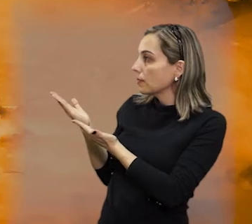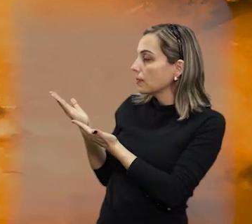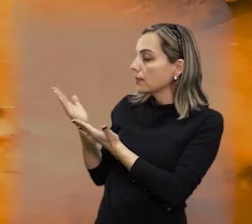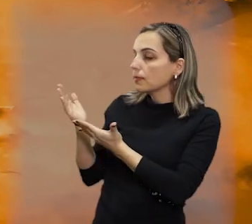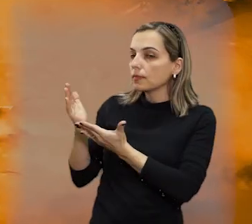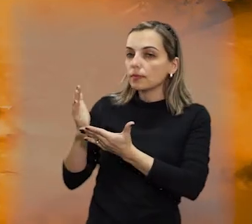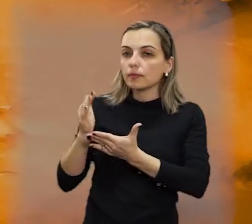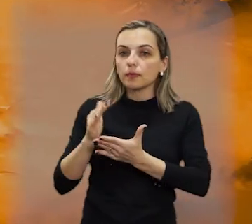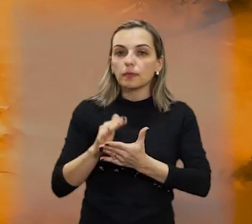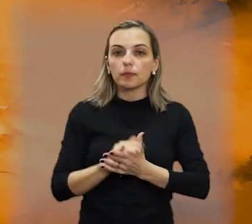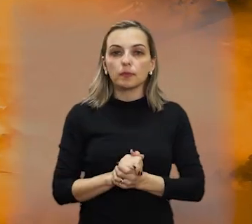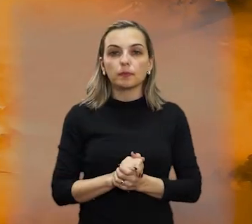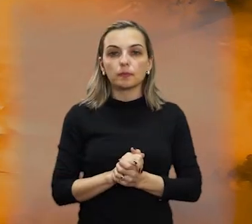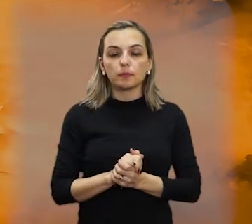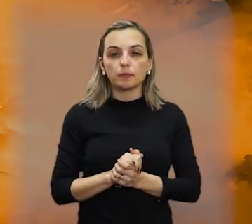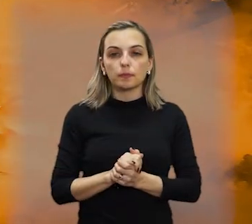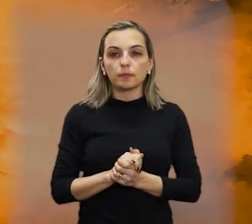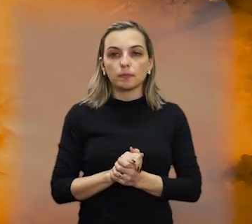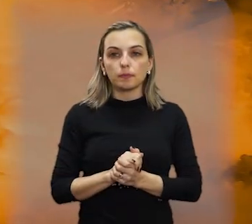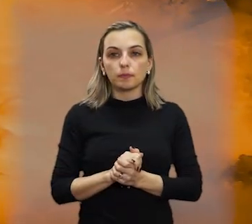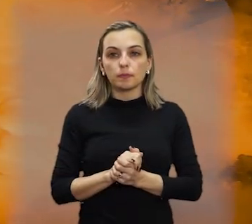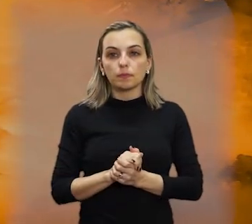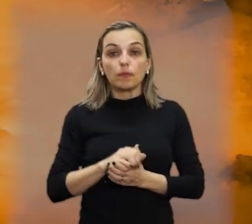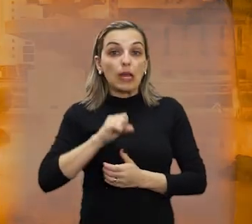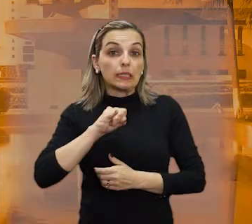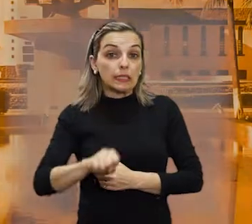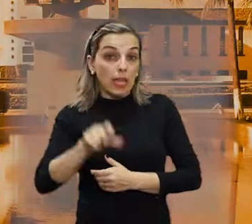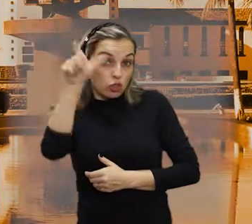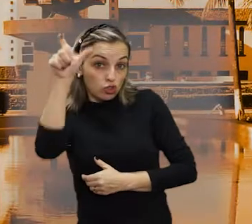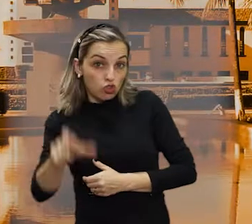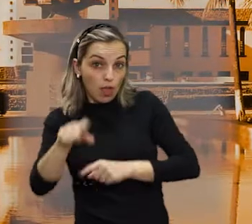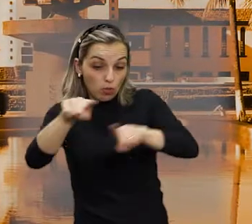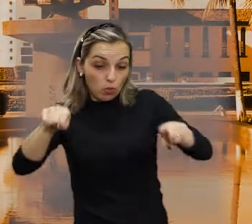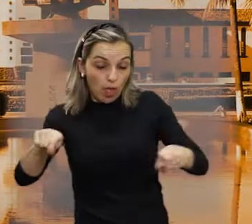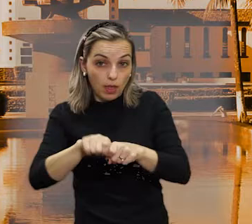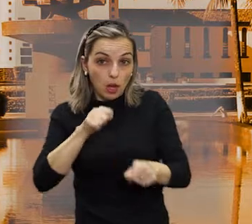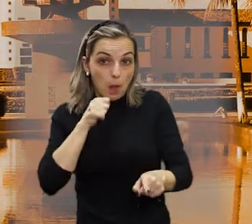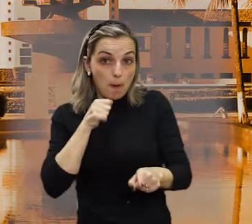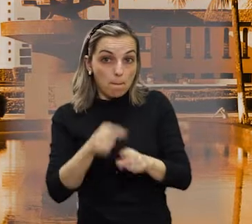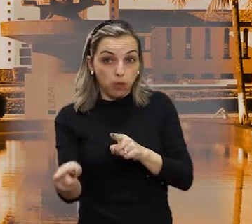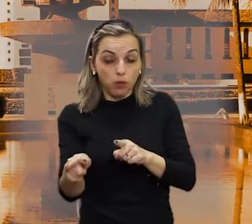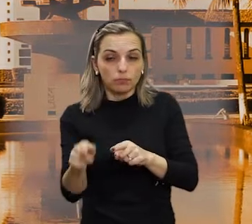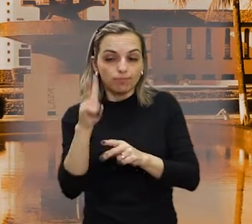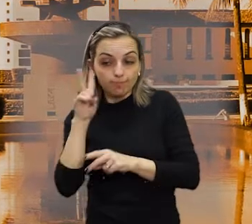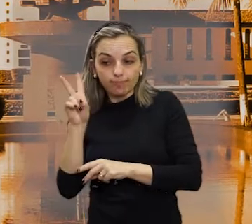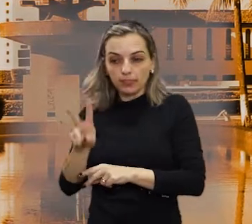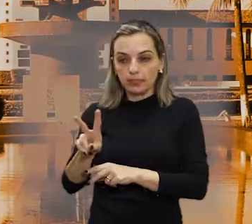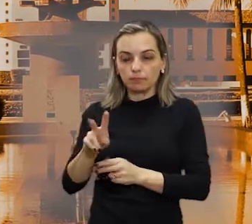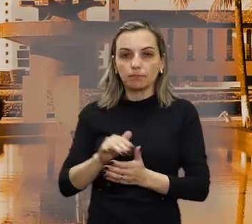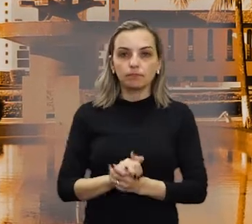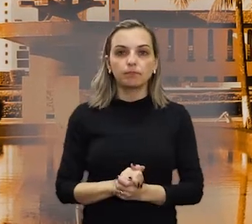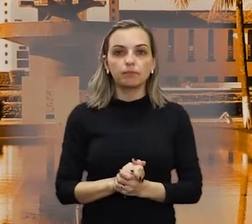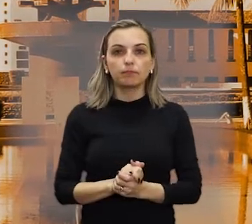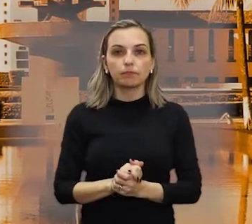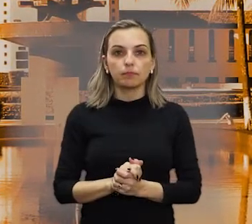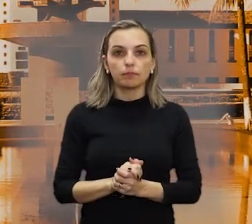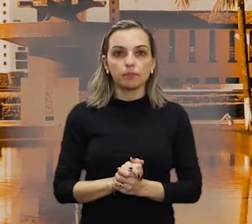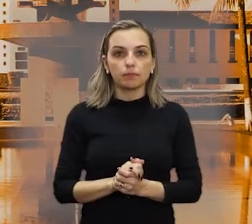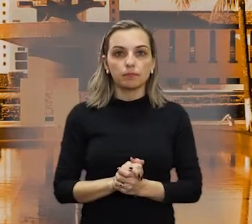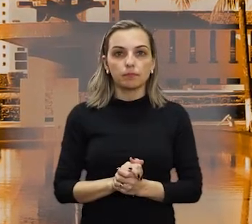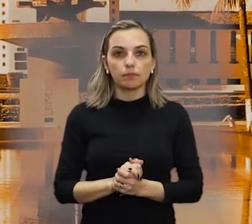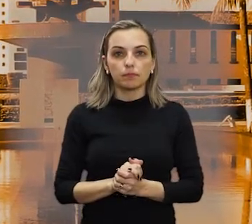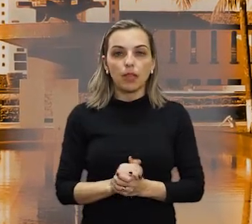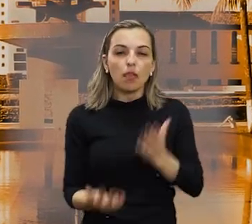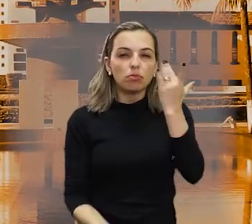190 ou a Guarda Civil Municipal no número 153. As denúncias para notificação de queimadas